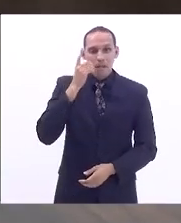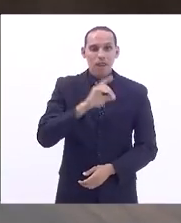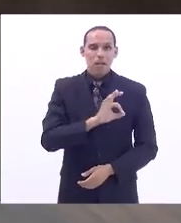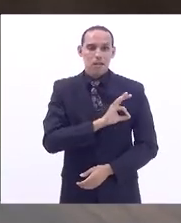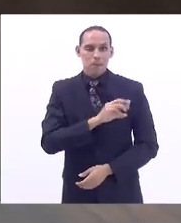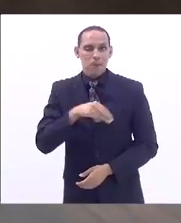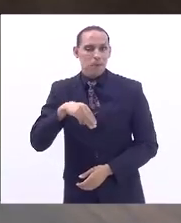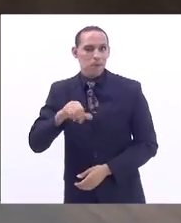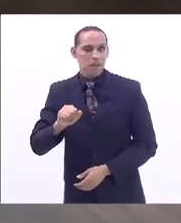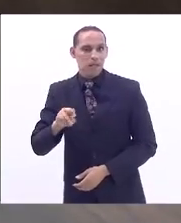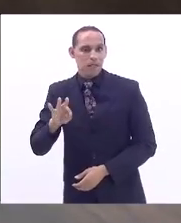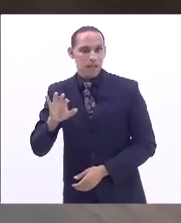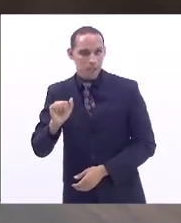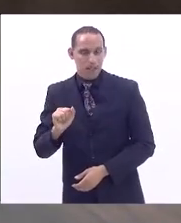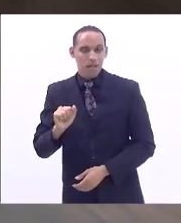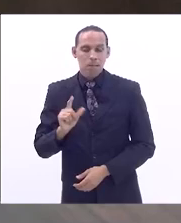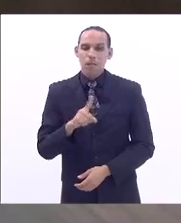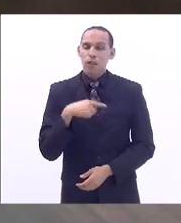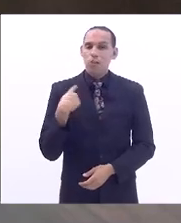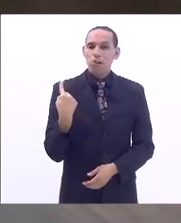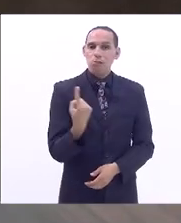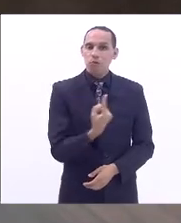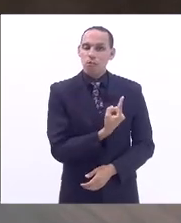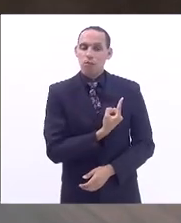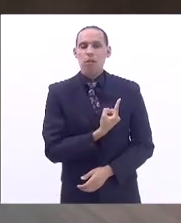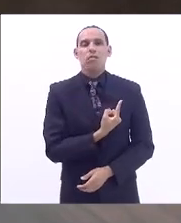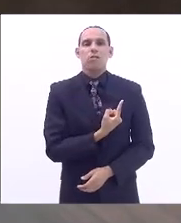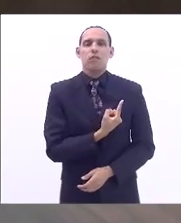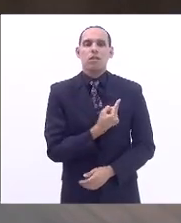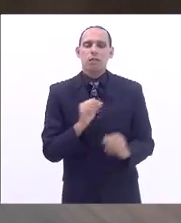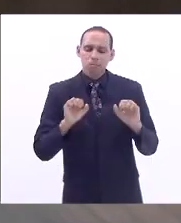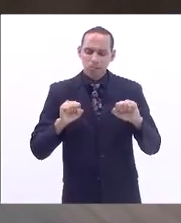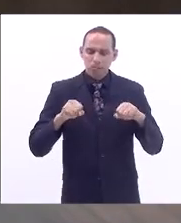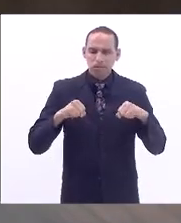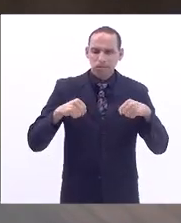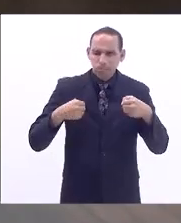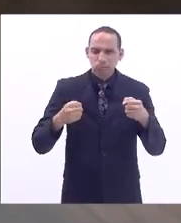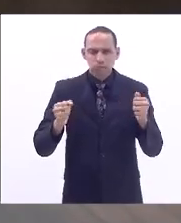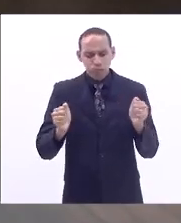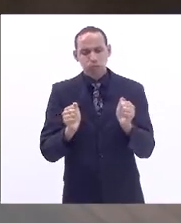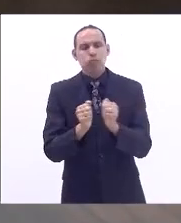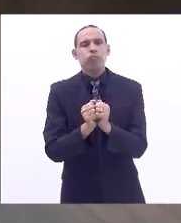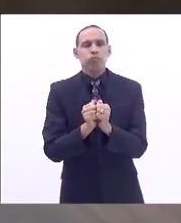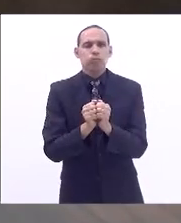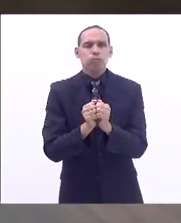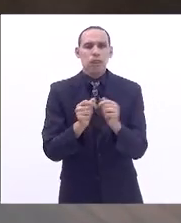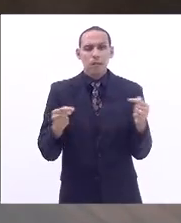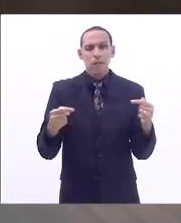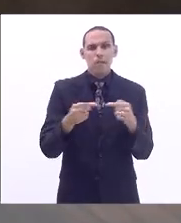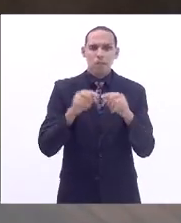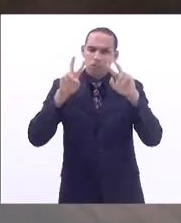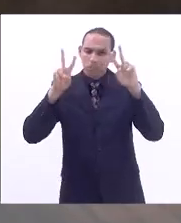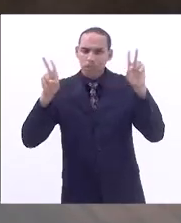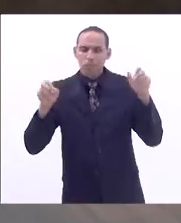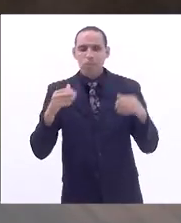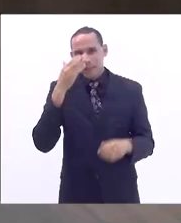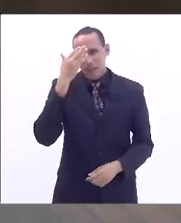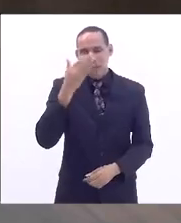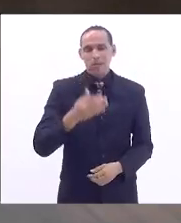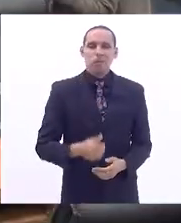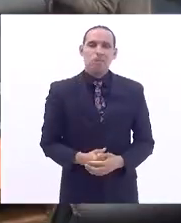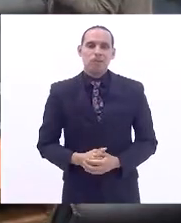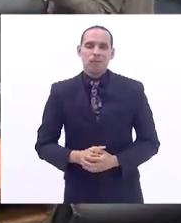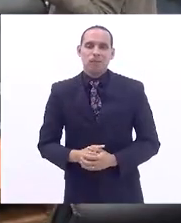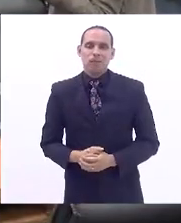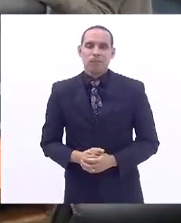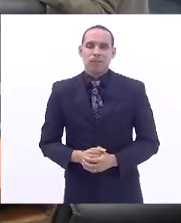delegada Martha Rocha para que a gente possa empenhar os nossos esforços em relação a esse tema obrigado